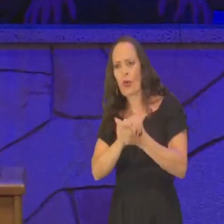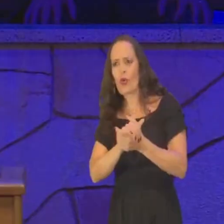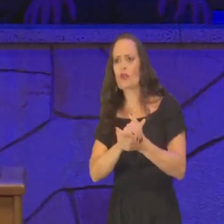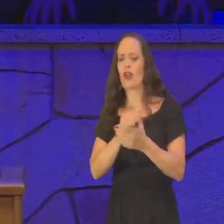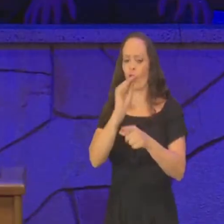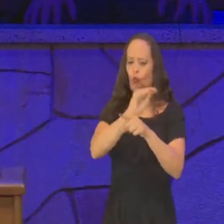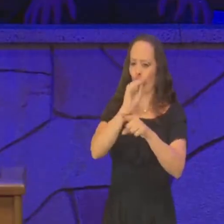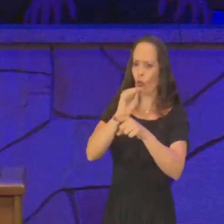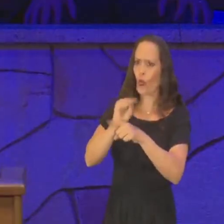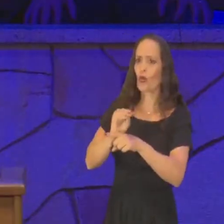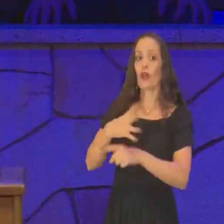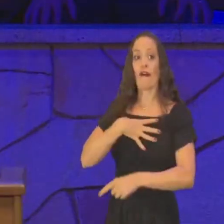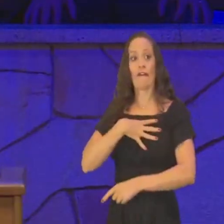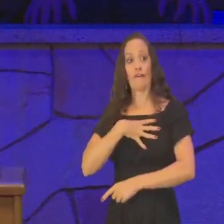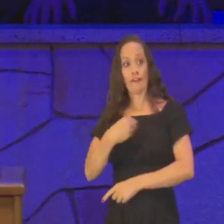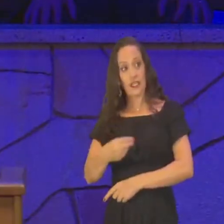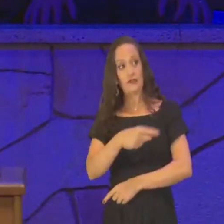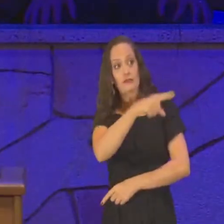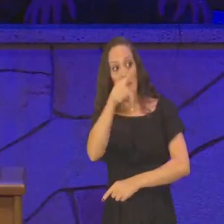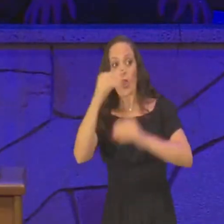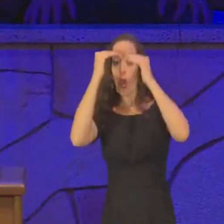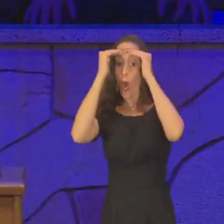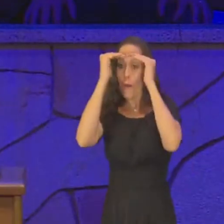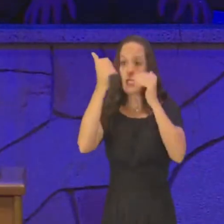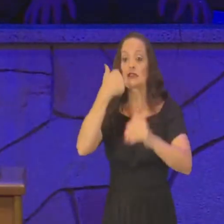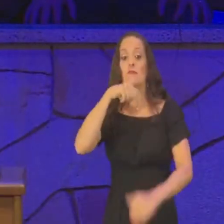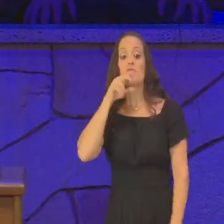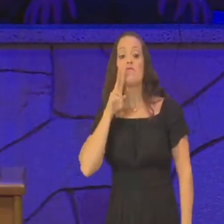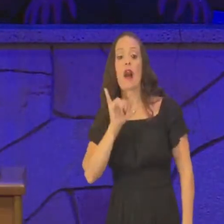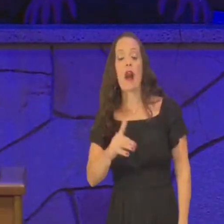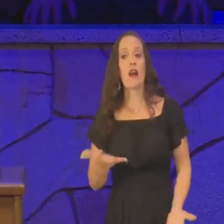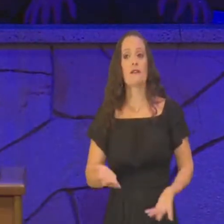dedicada. Filhos, obedeçam aos seus pais como ao Senhor.